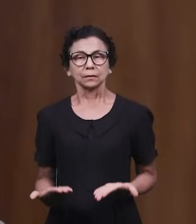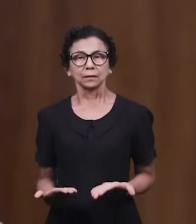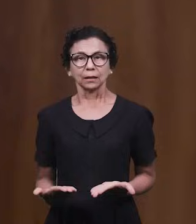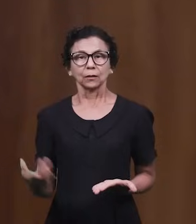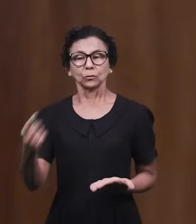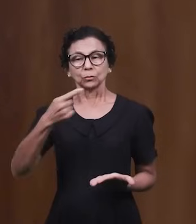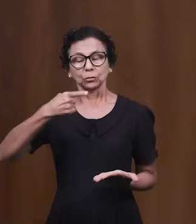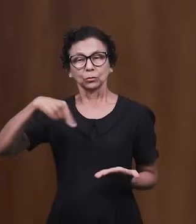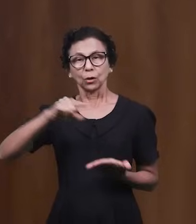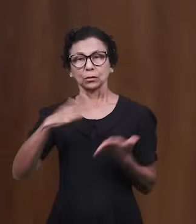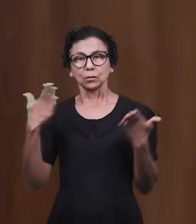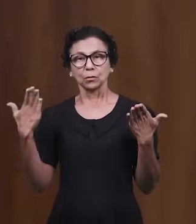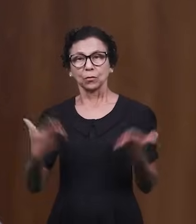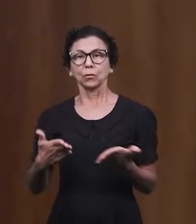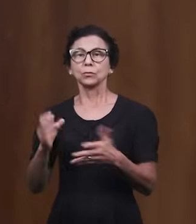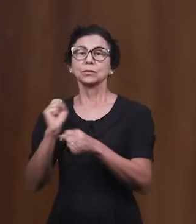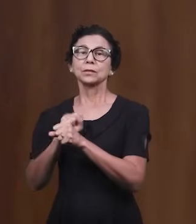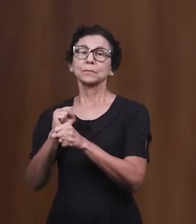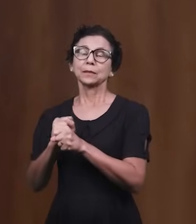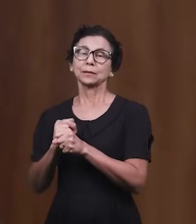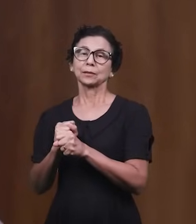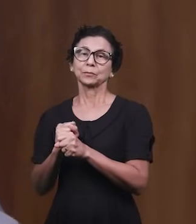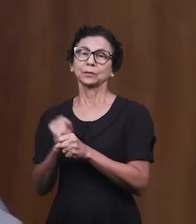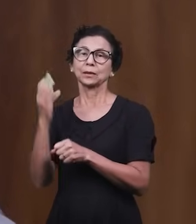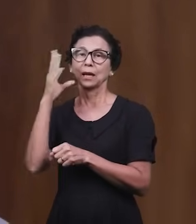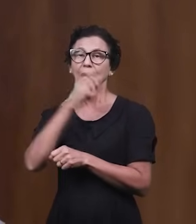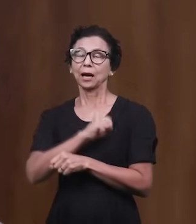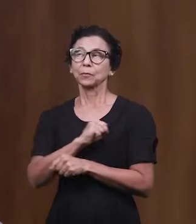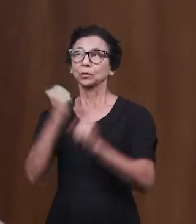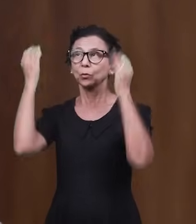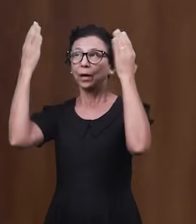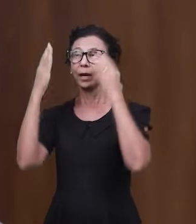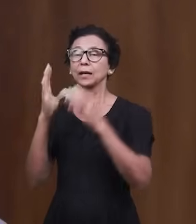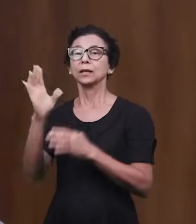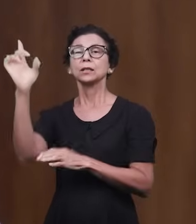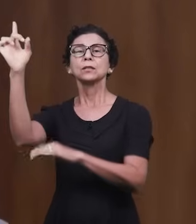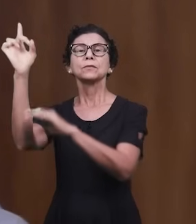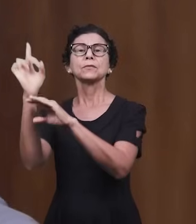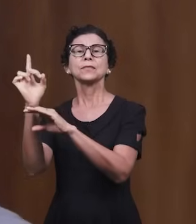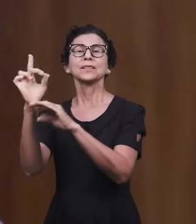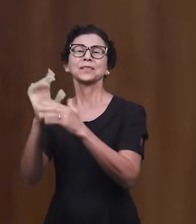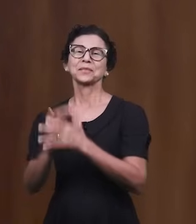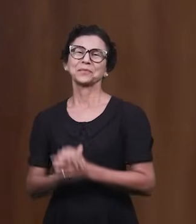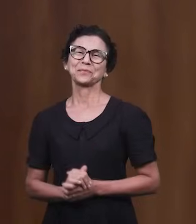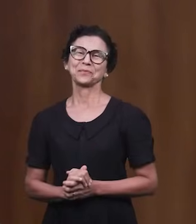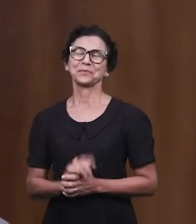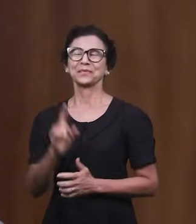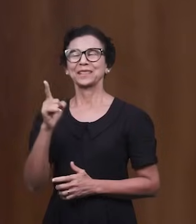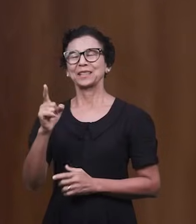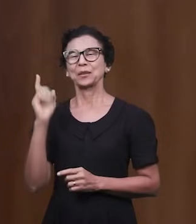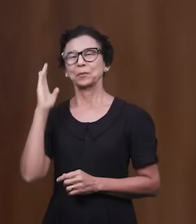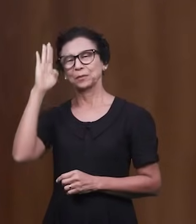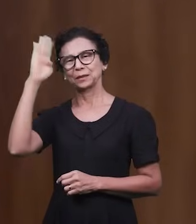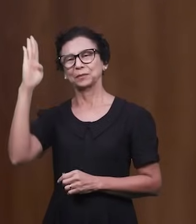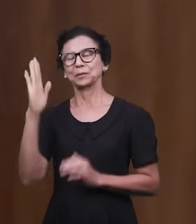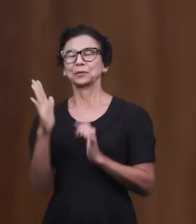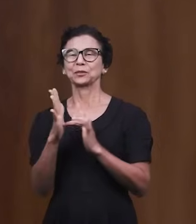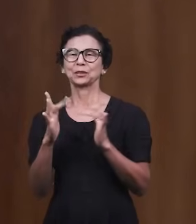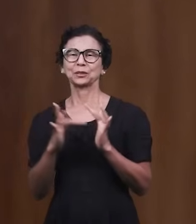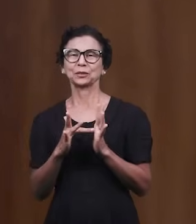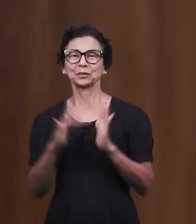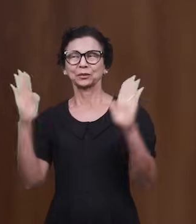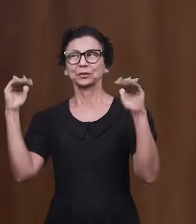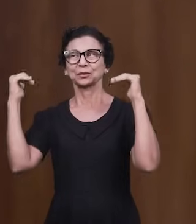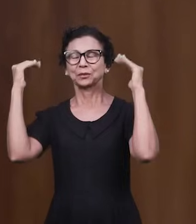a espera nossa é que esse rei chegue logo. E que rei é esse? Esse é o rei de todos os reis, é o Senhor Jesus. E